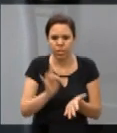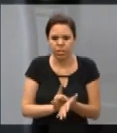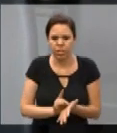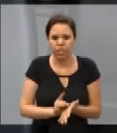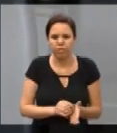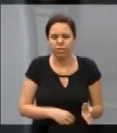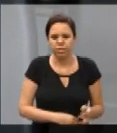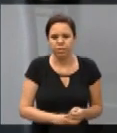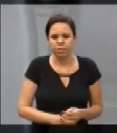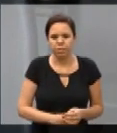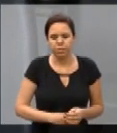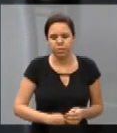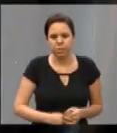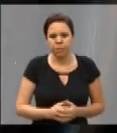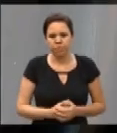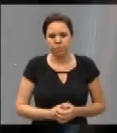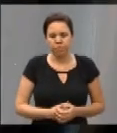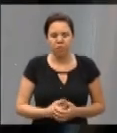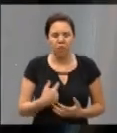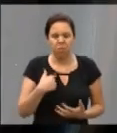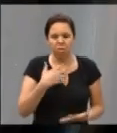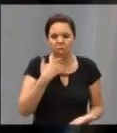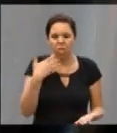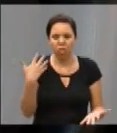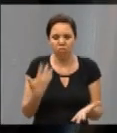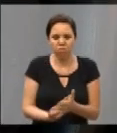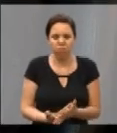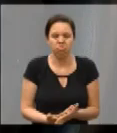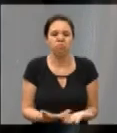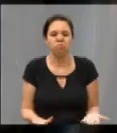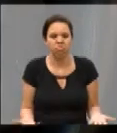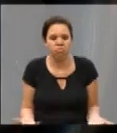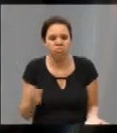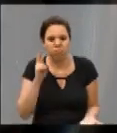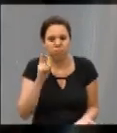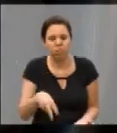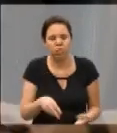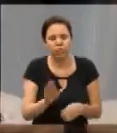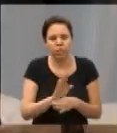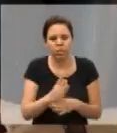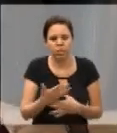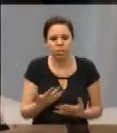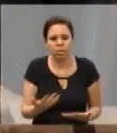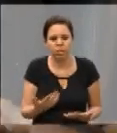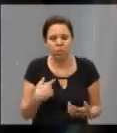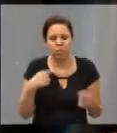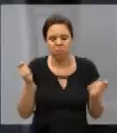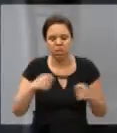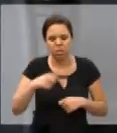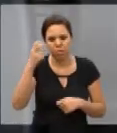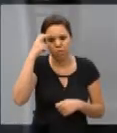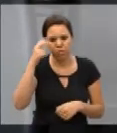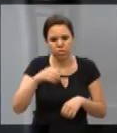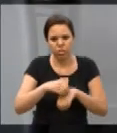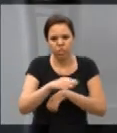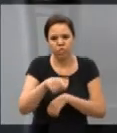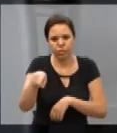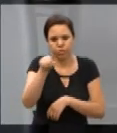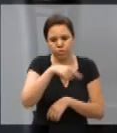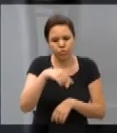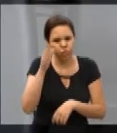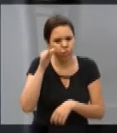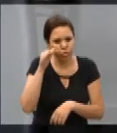realmente eu fiquei impressionado do que eu vi no cinema, fiquei impressionado do que eu era capaz. Vou até dar uma dica, se você